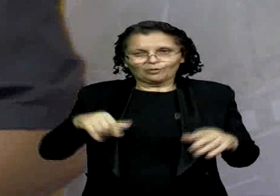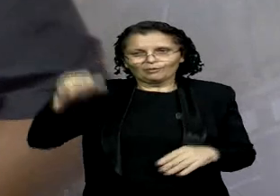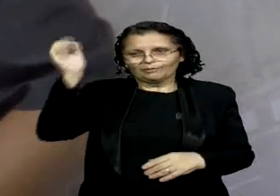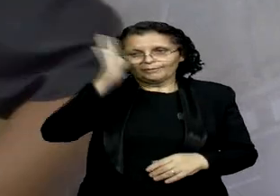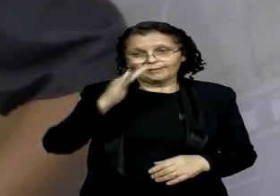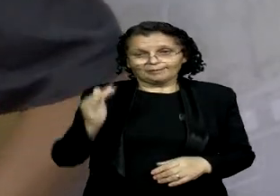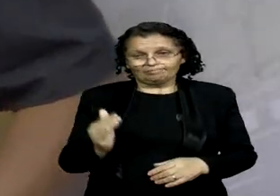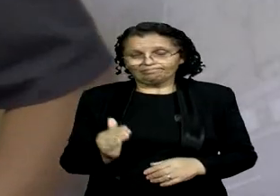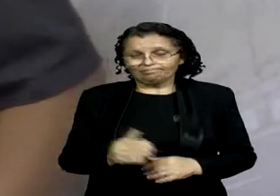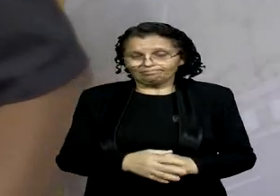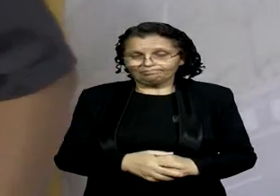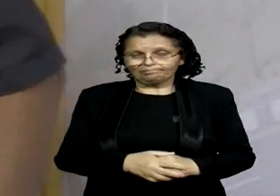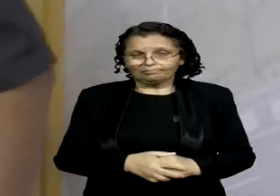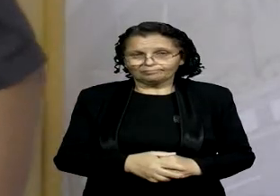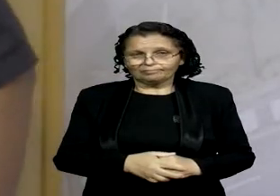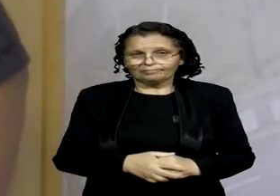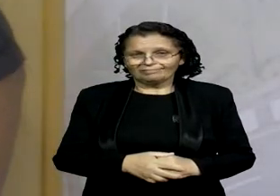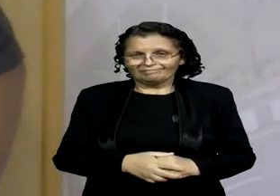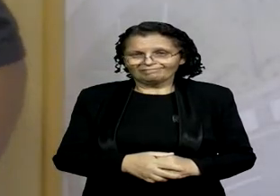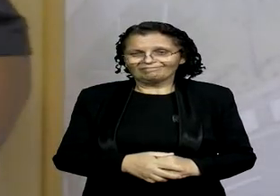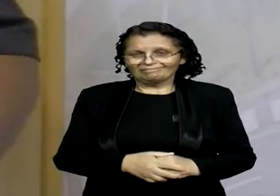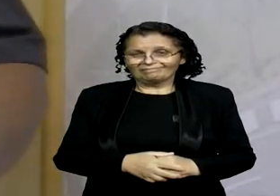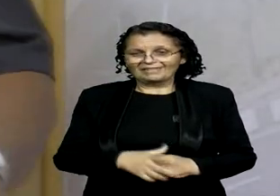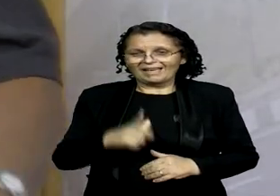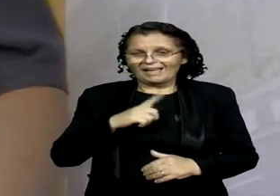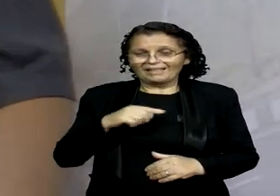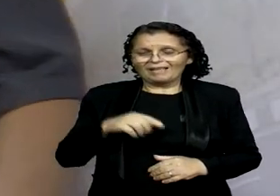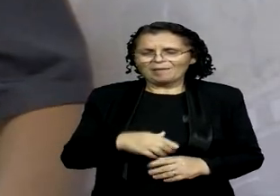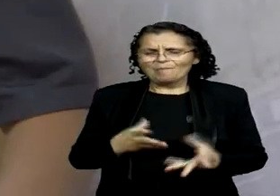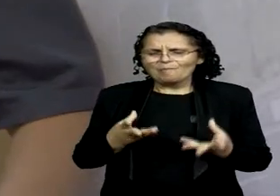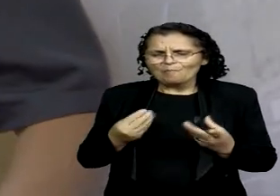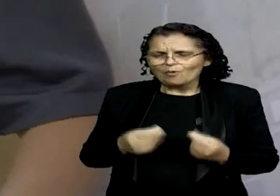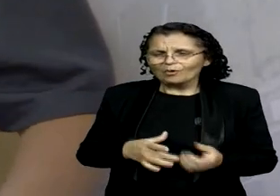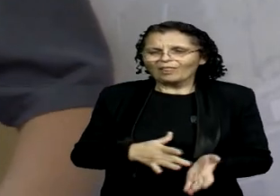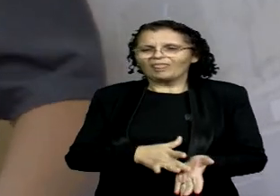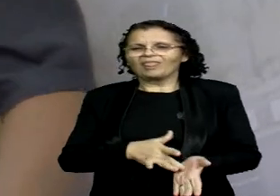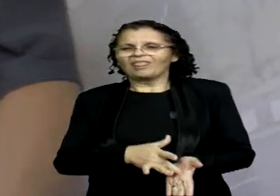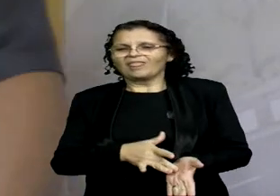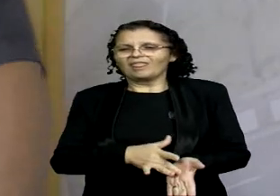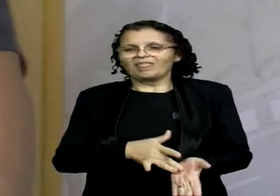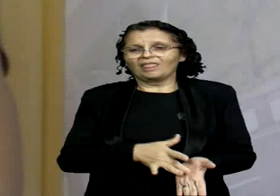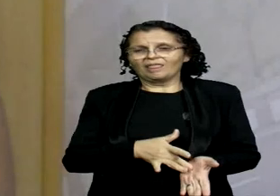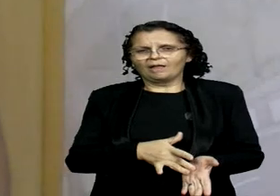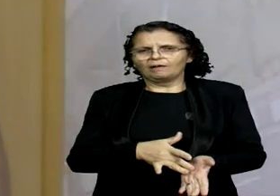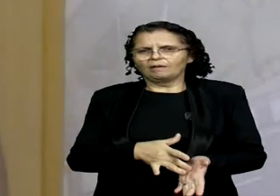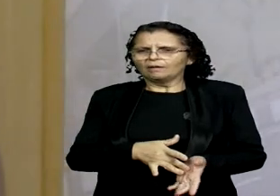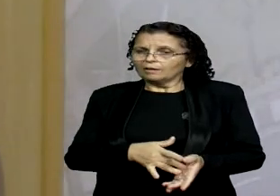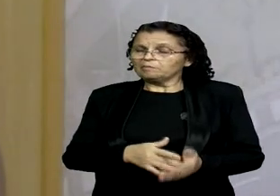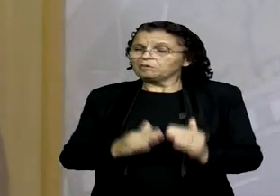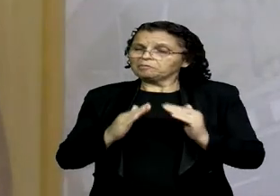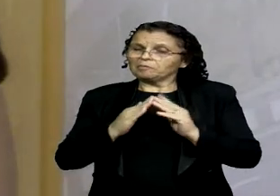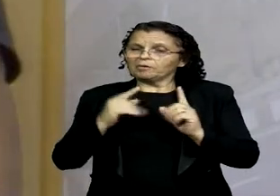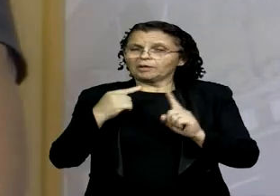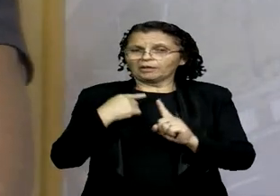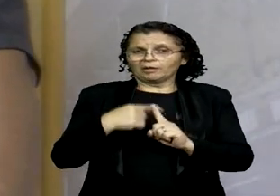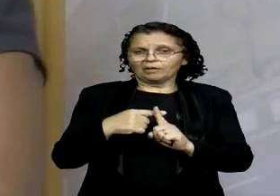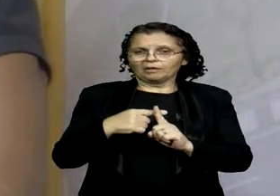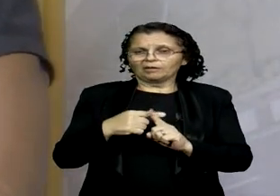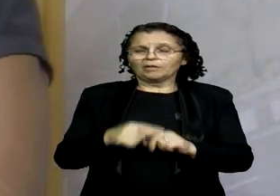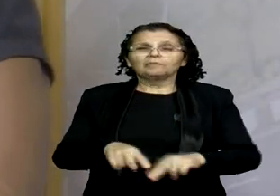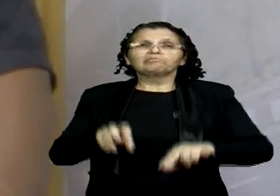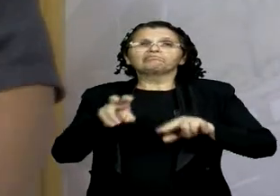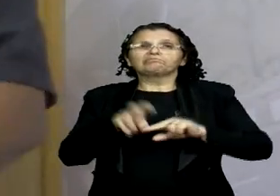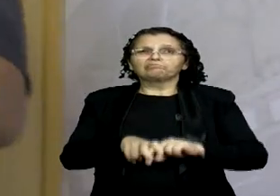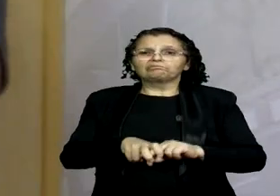não é. A hipocrisia existe e a gente sabe que ela existe. Tem muitas pessoas que vão na igreja, elas sentam